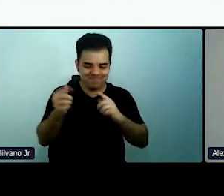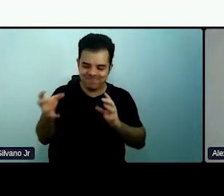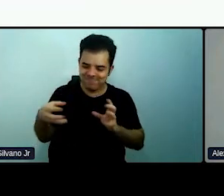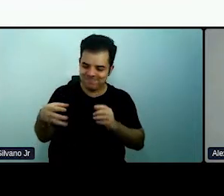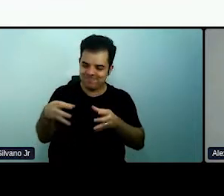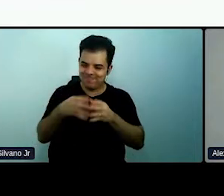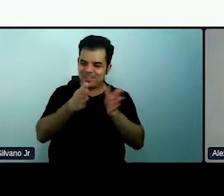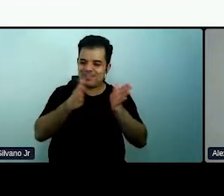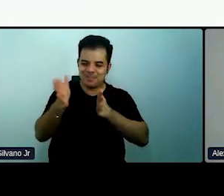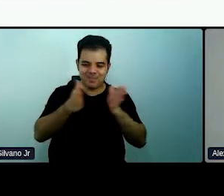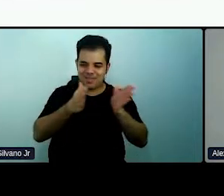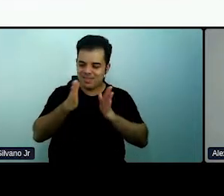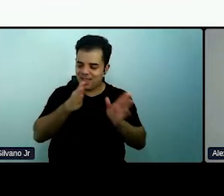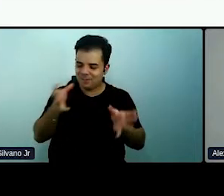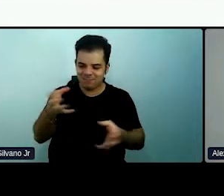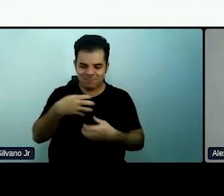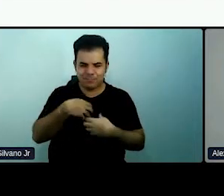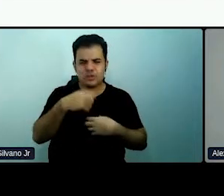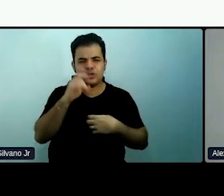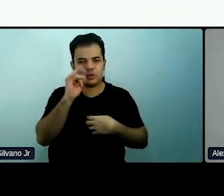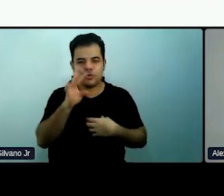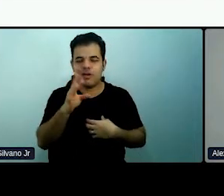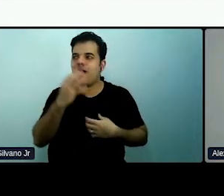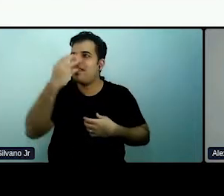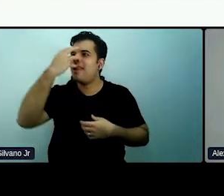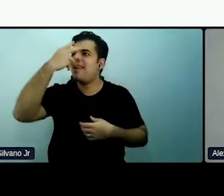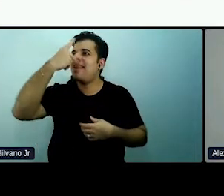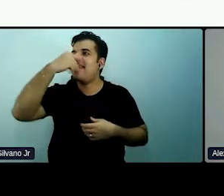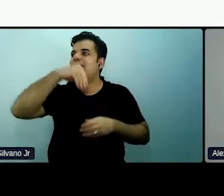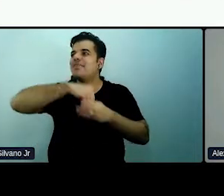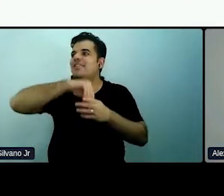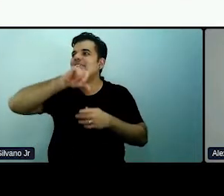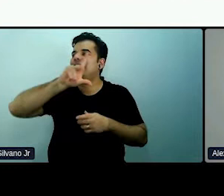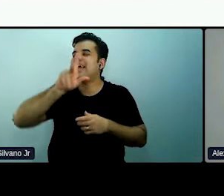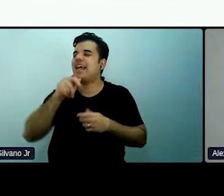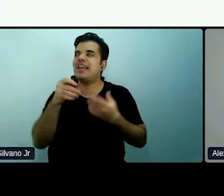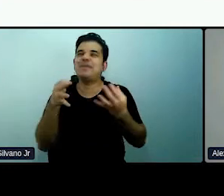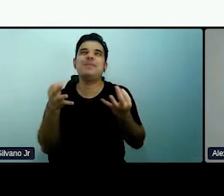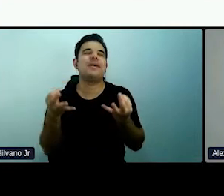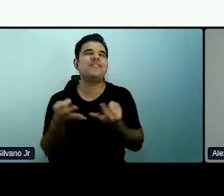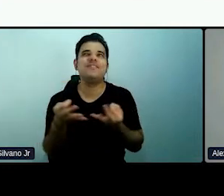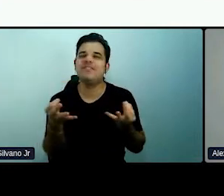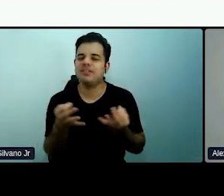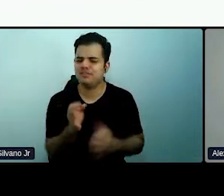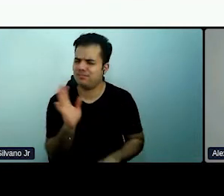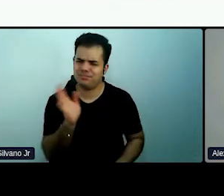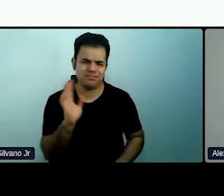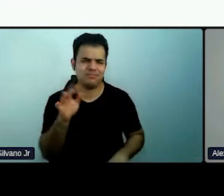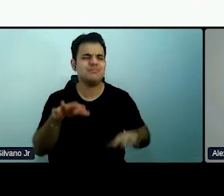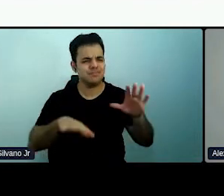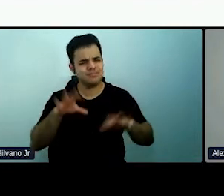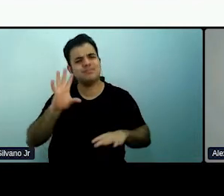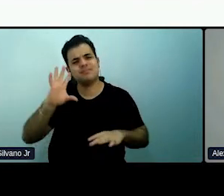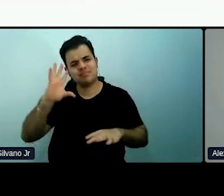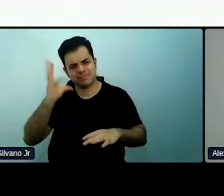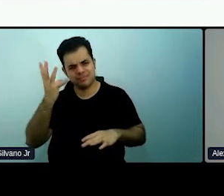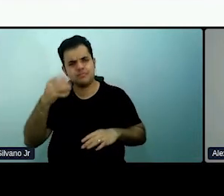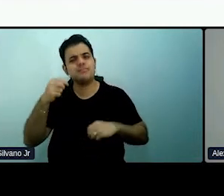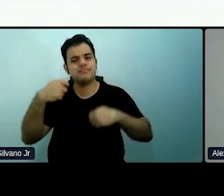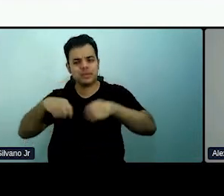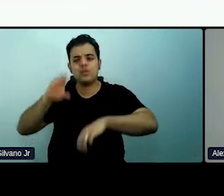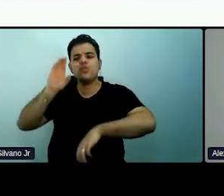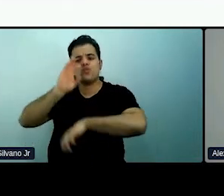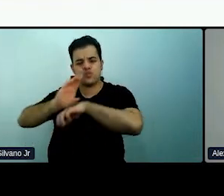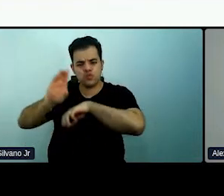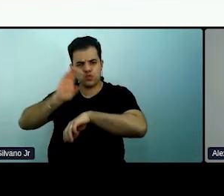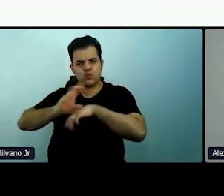também, gente, né? Nem tudo são flores na Serasa, né? Aí a gente pode falar um pouquinho também em relação aos cursos obrigatórios, né?